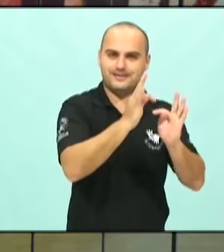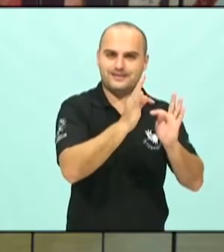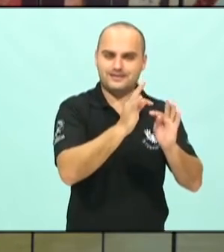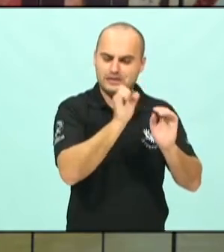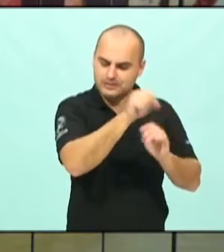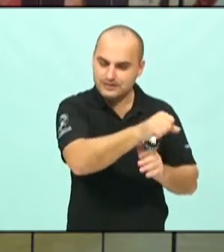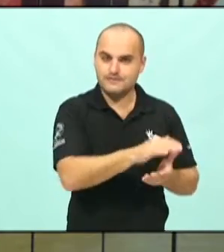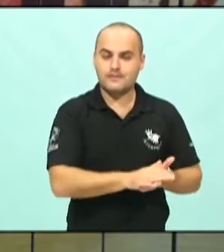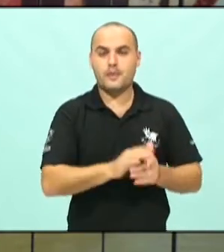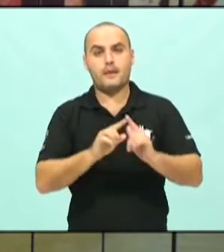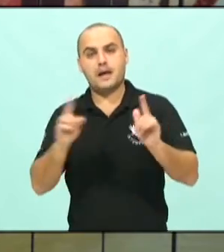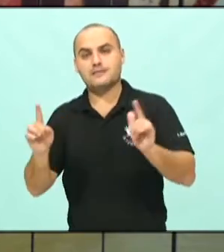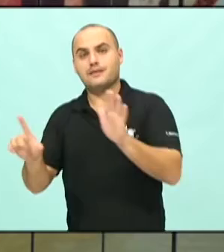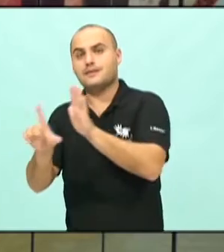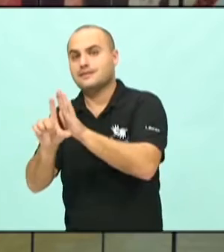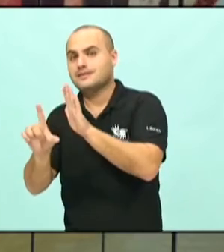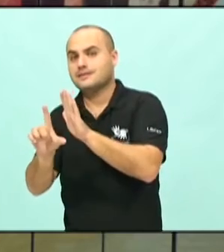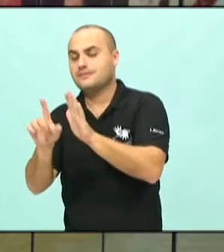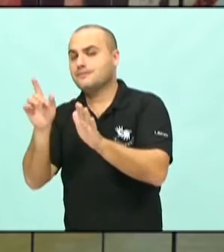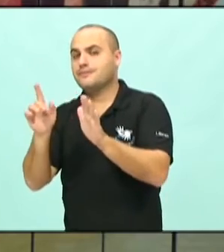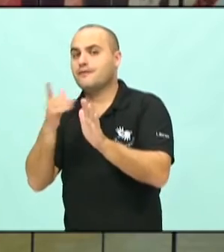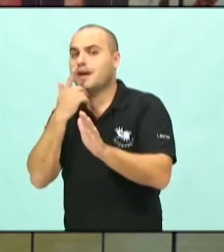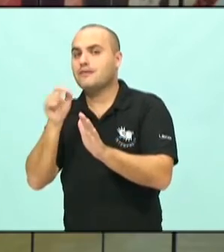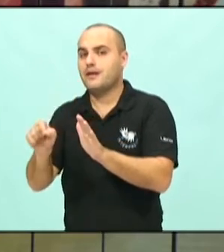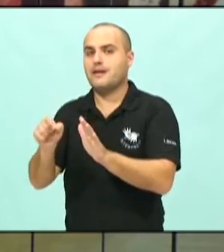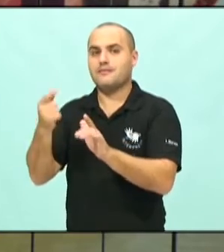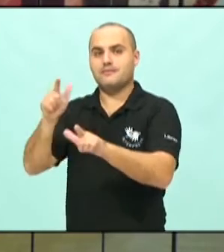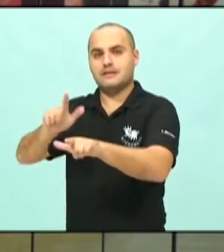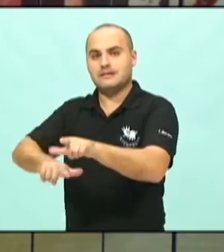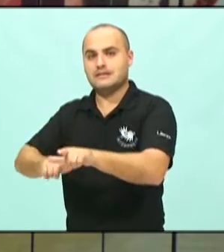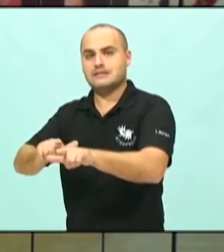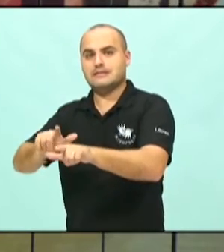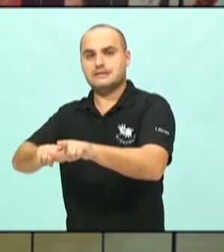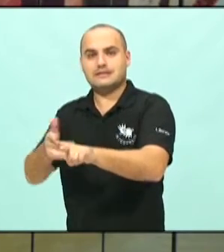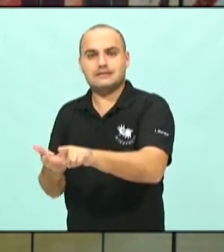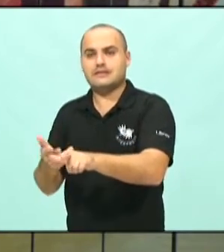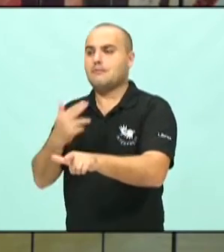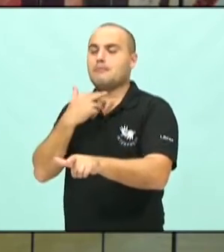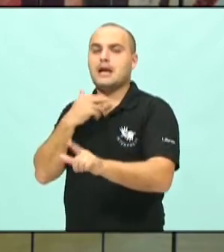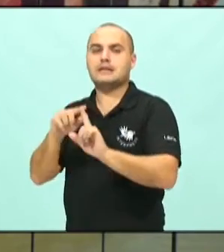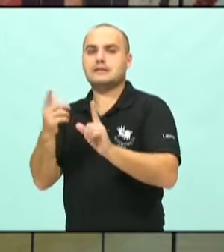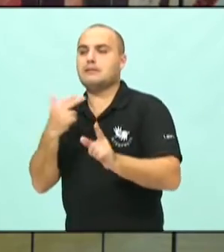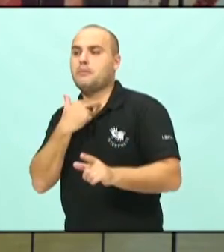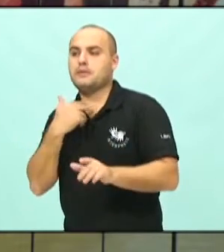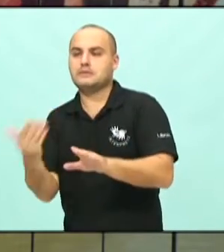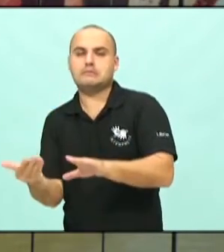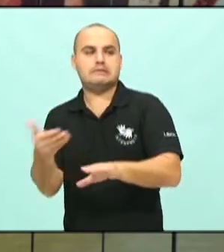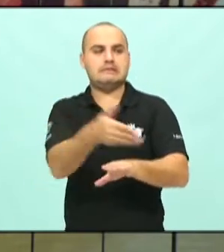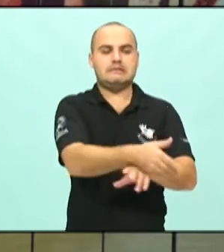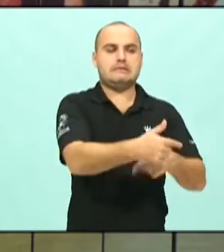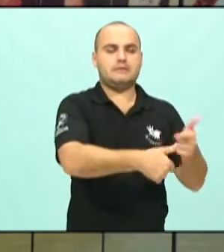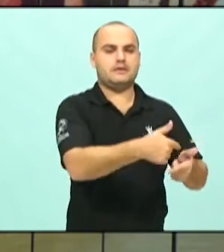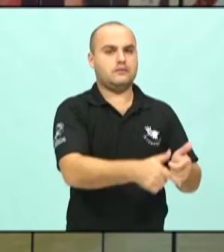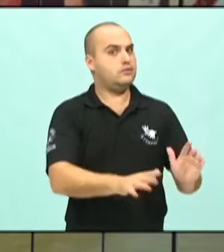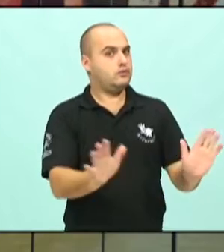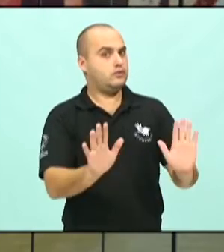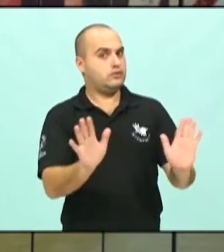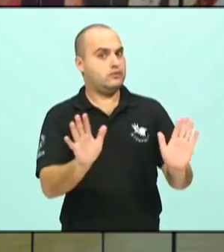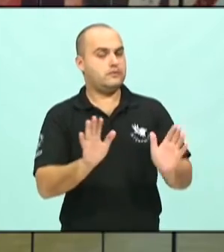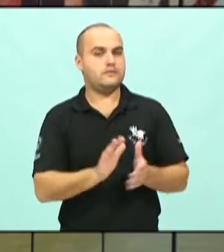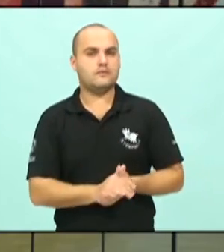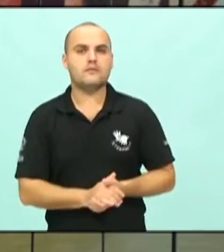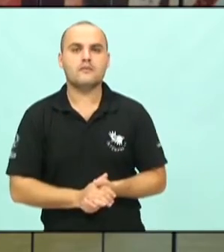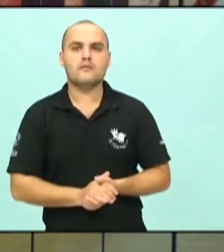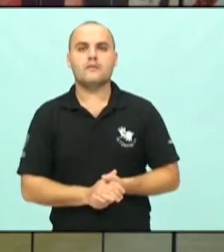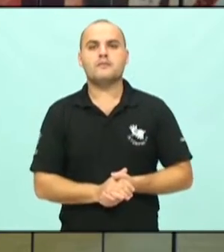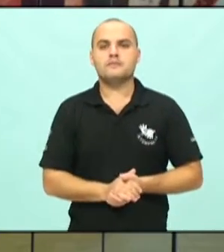eu ser licenciado e estar atuando como técnico numa modalidade. Veja bem, não é o Paulo que não quer. Quando chega, você está recebendo